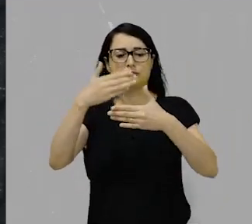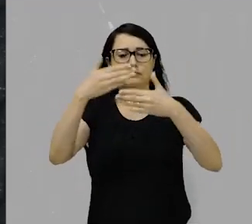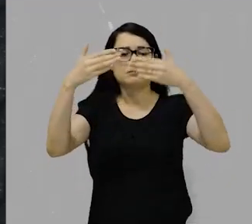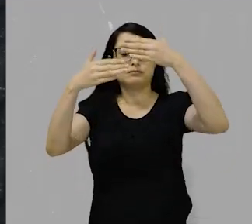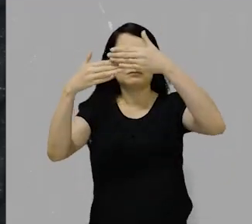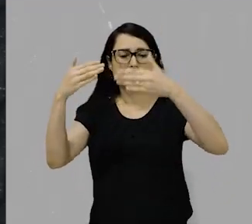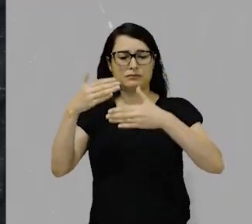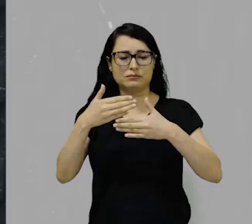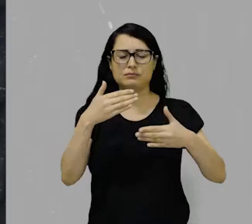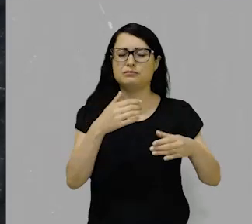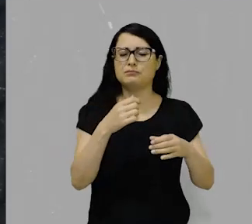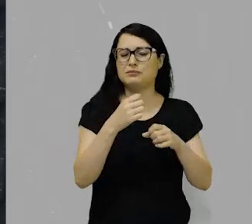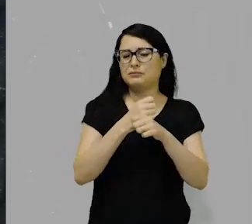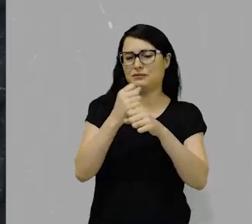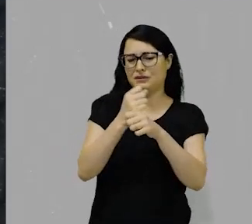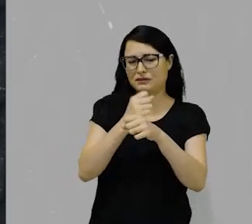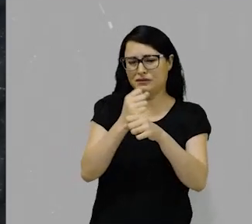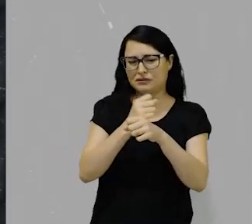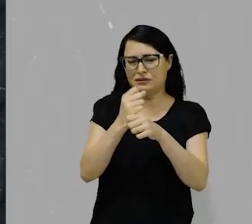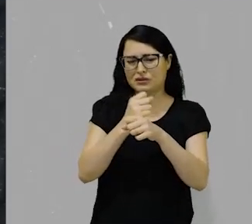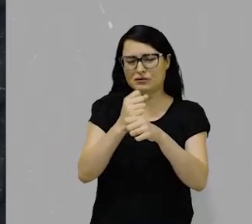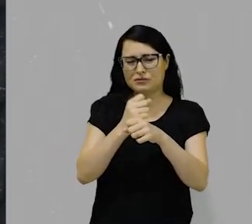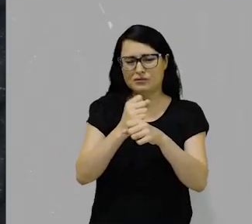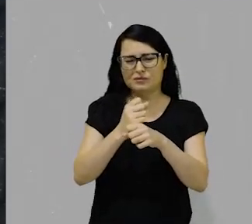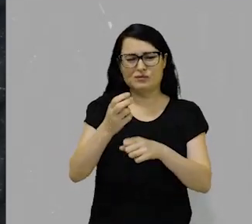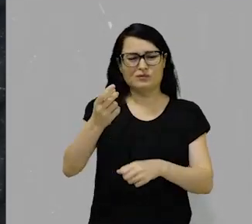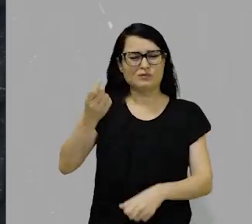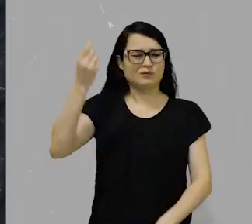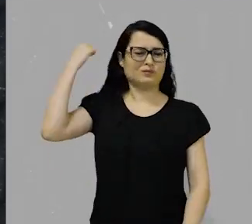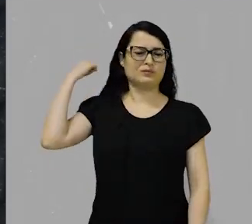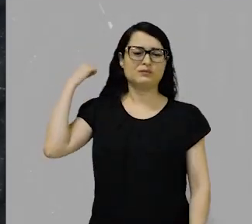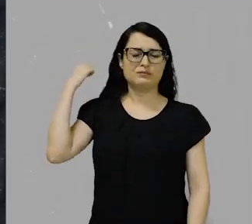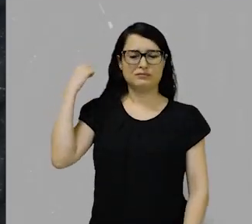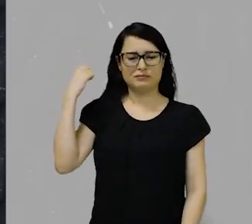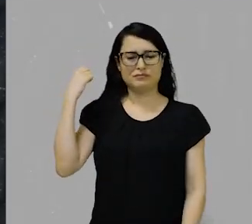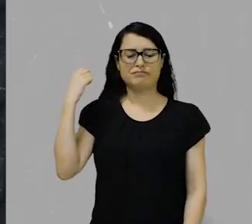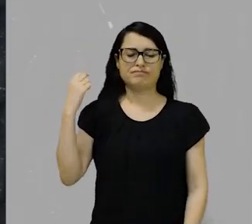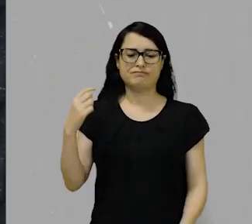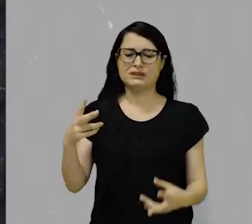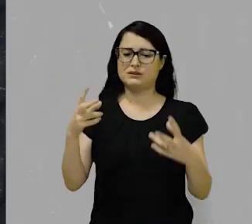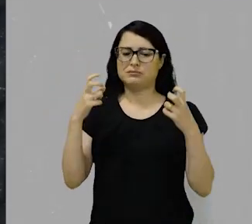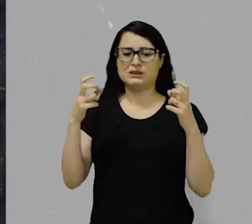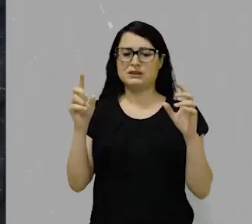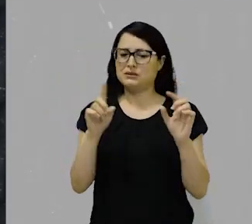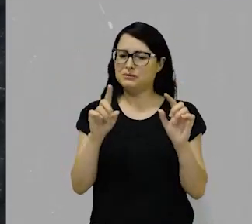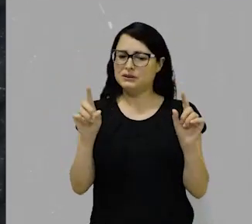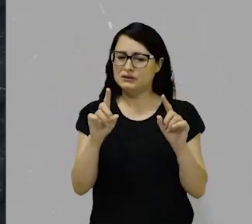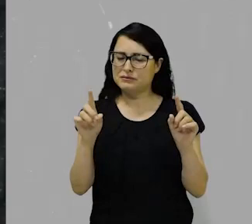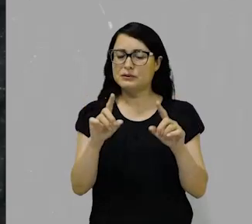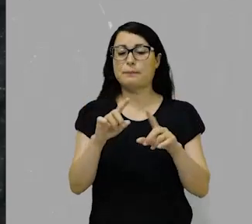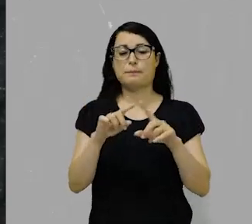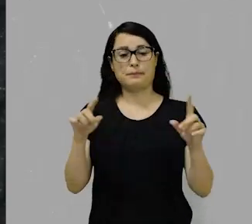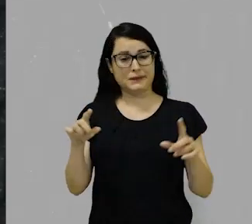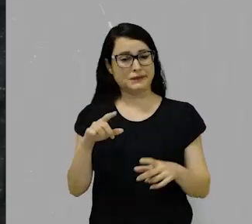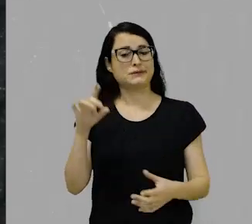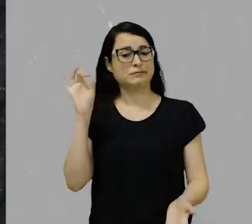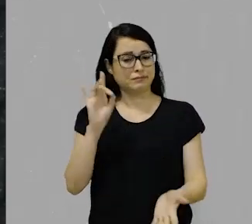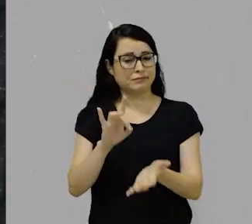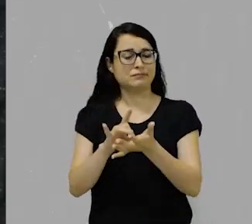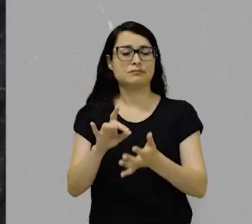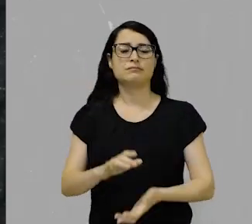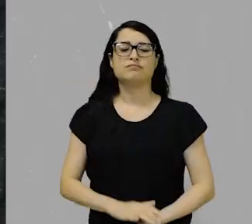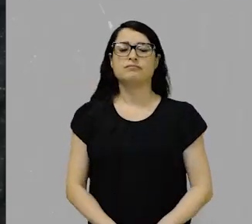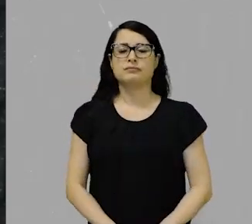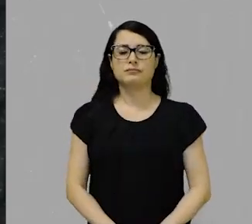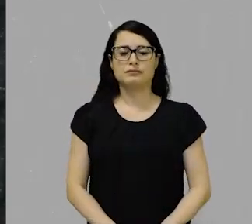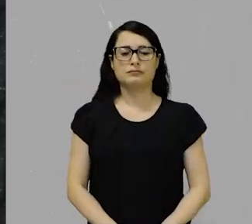milhões de anos. Então, para a gente parece alguma coisa imperceptível. Mas mostrando a teoria da deriva continental é isso